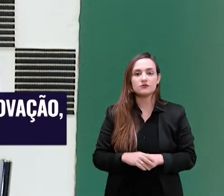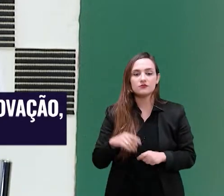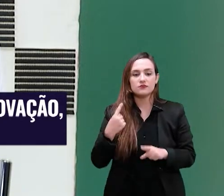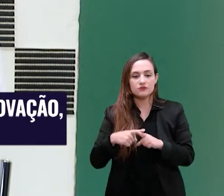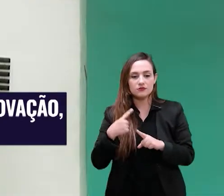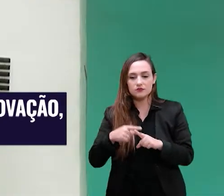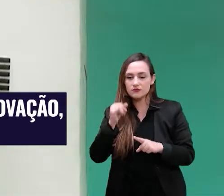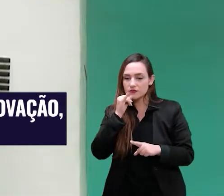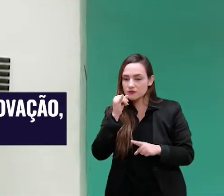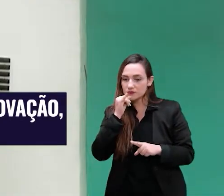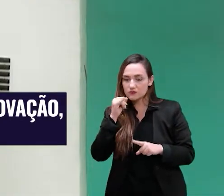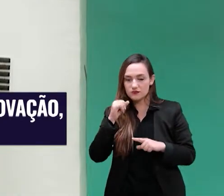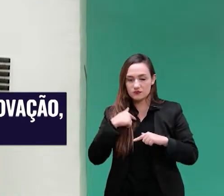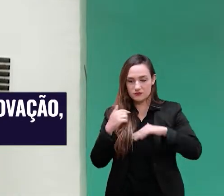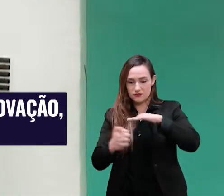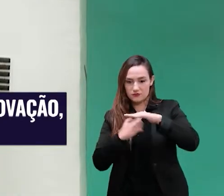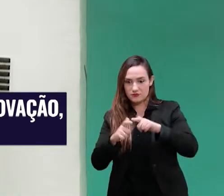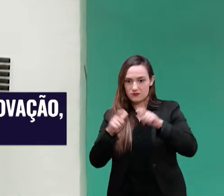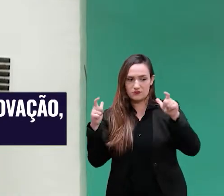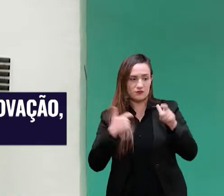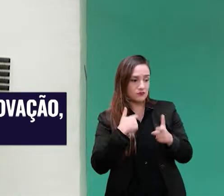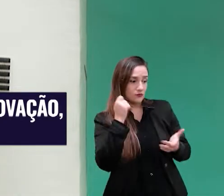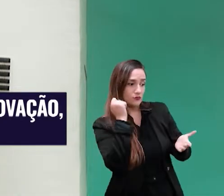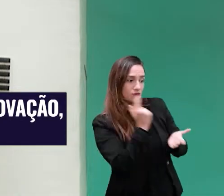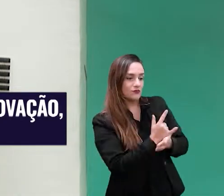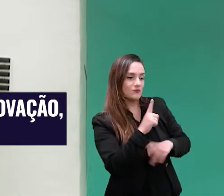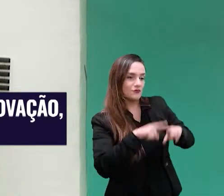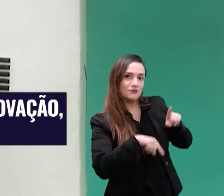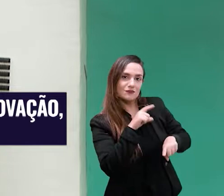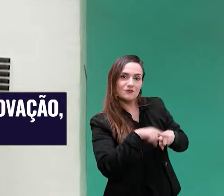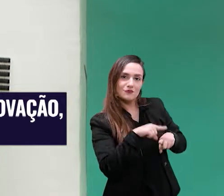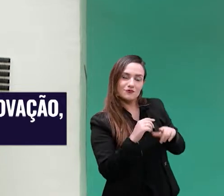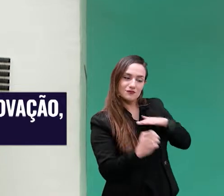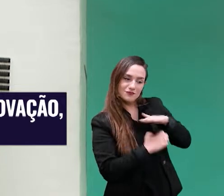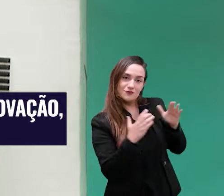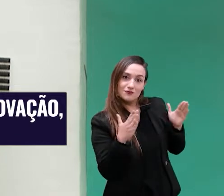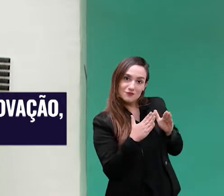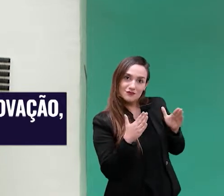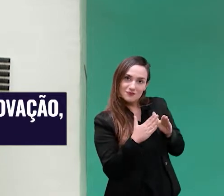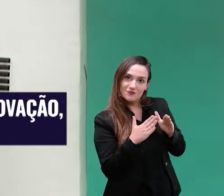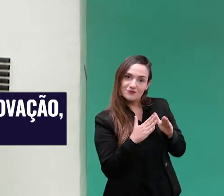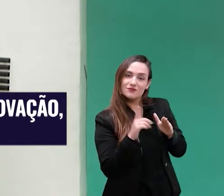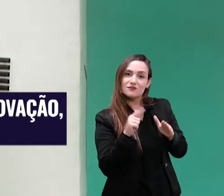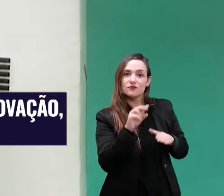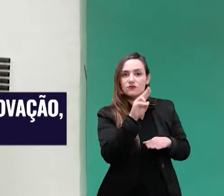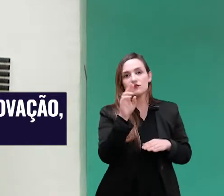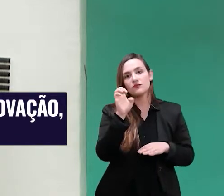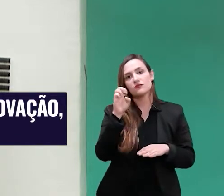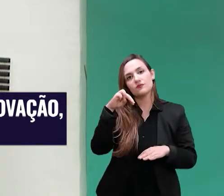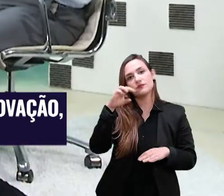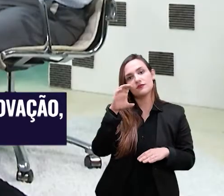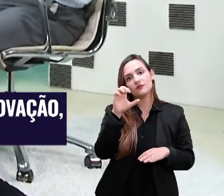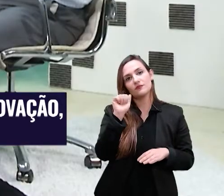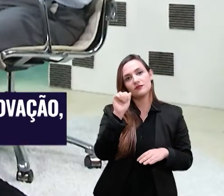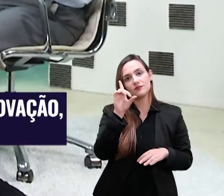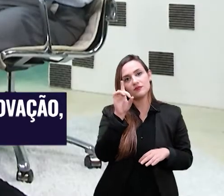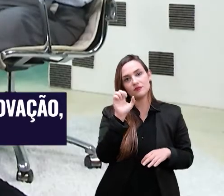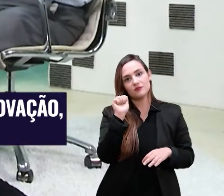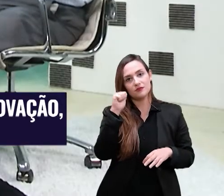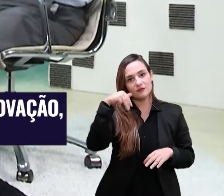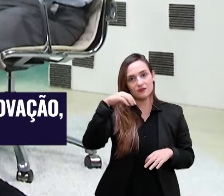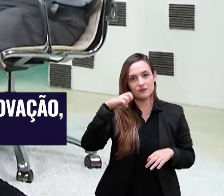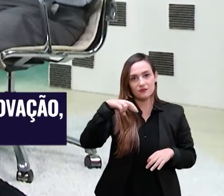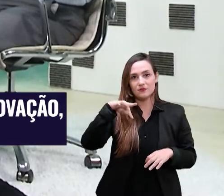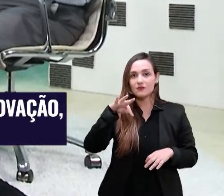no município. Ao comprar da empresa que está no município, é aí que a gente entra com esse nosso programa, que é o encadeamento produtivo. Uhum. Que a gente vê,